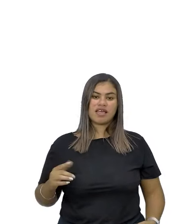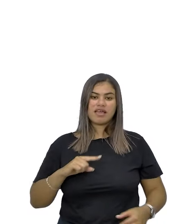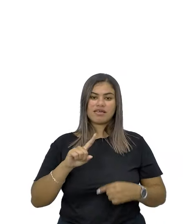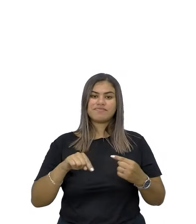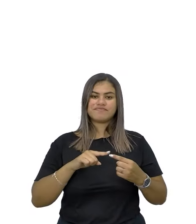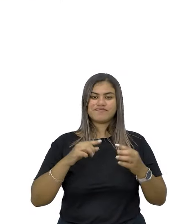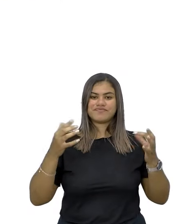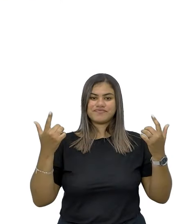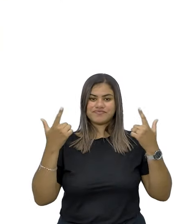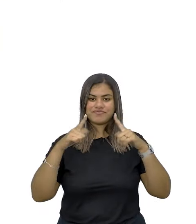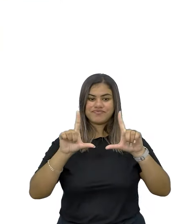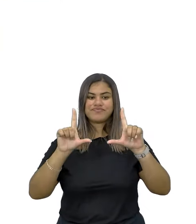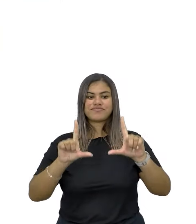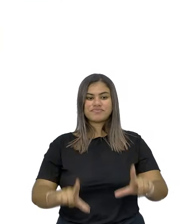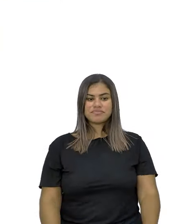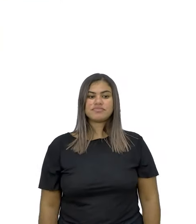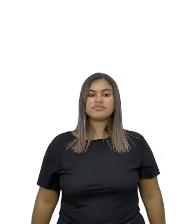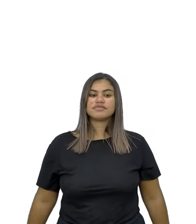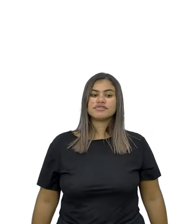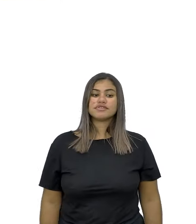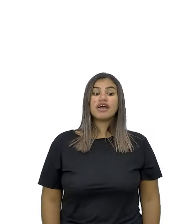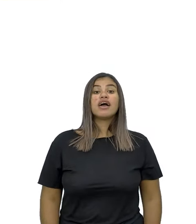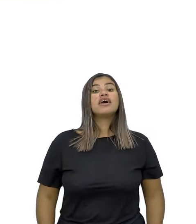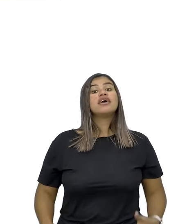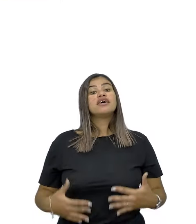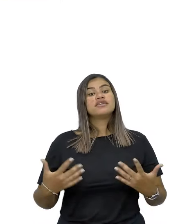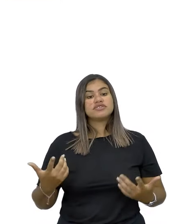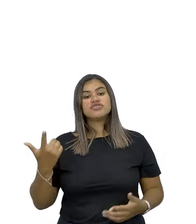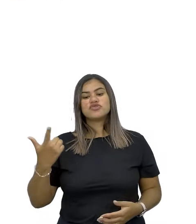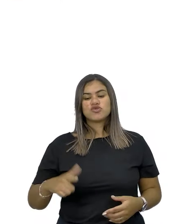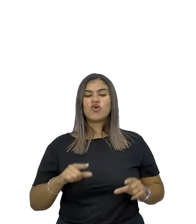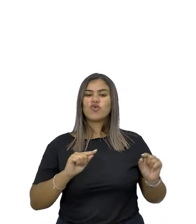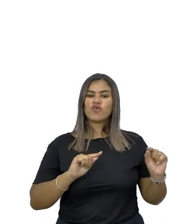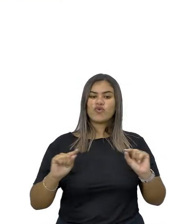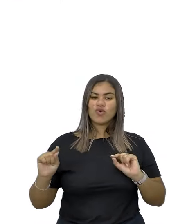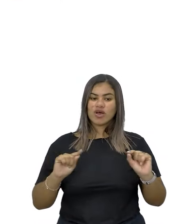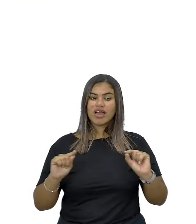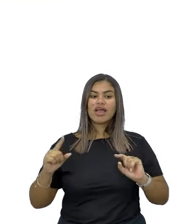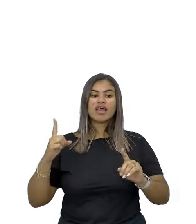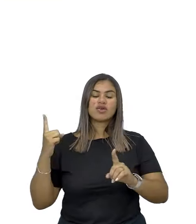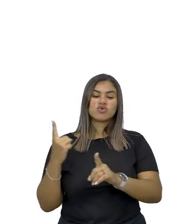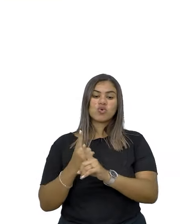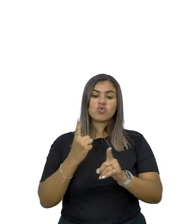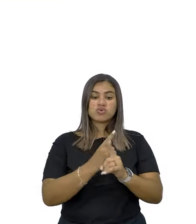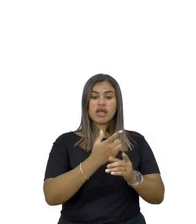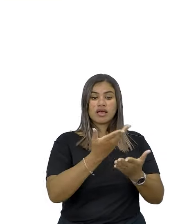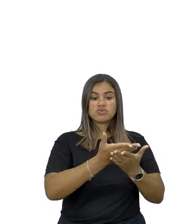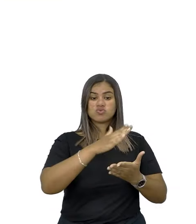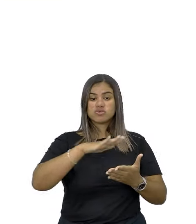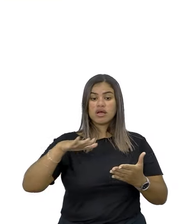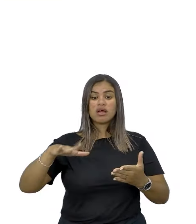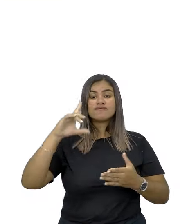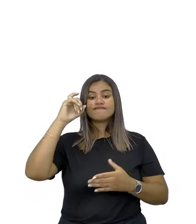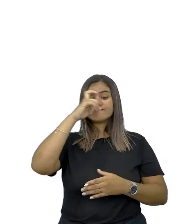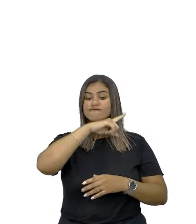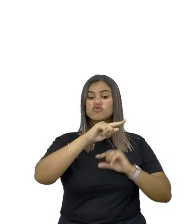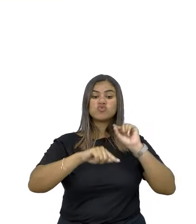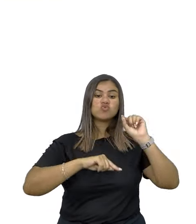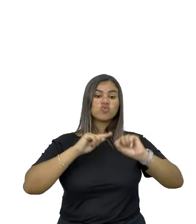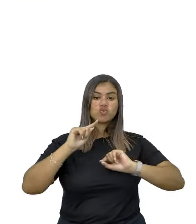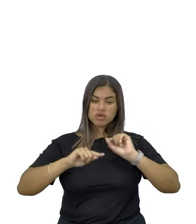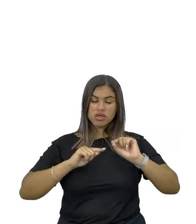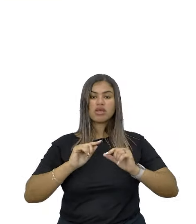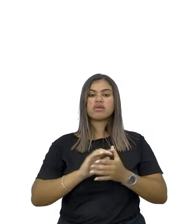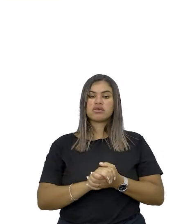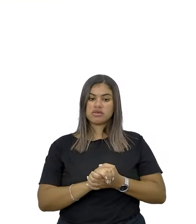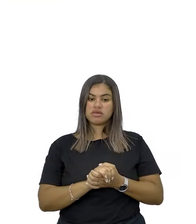nosso destino. Bom, e aí? No outro momento, o que é identificar as dificuldades de aprendizagem de conhecimento? Então, quais são as dificuldades